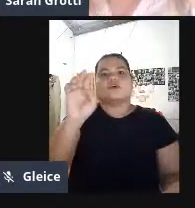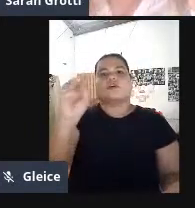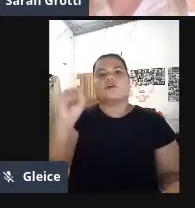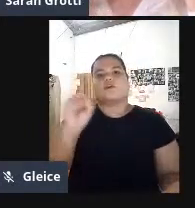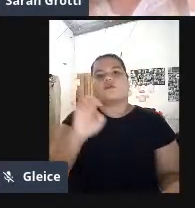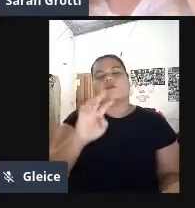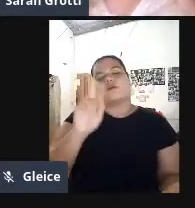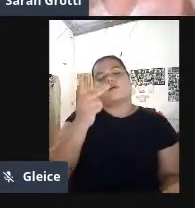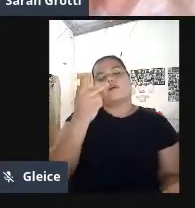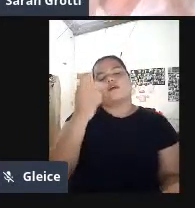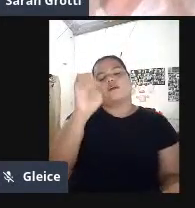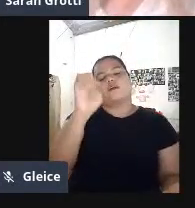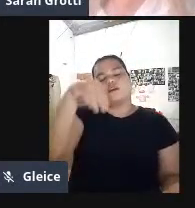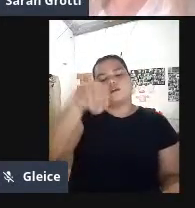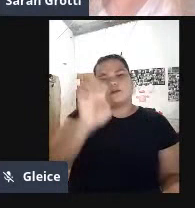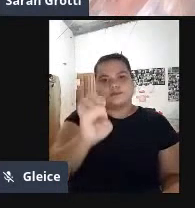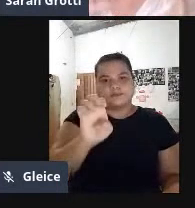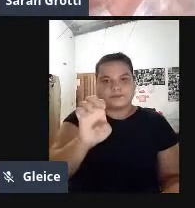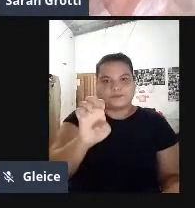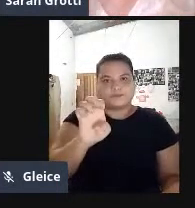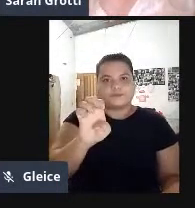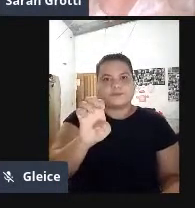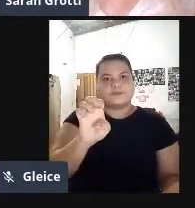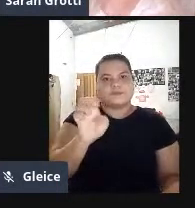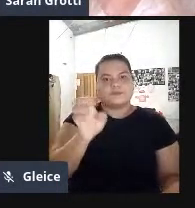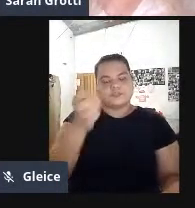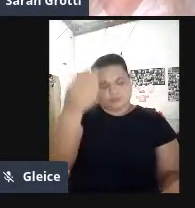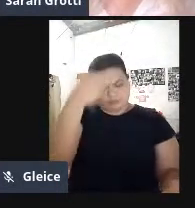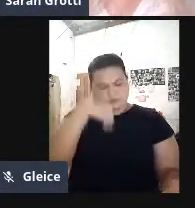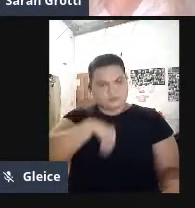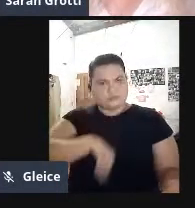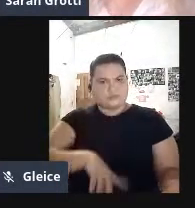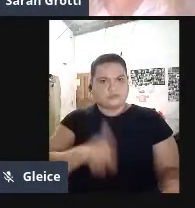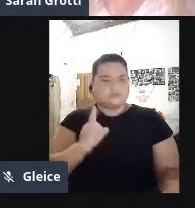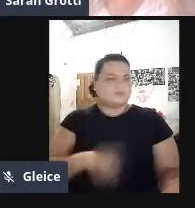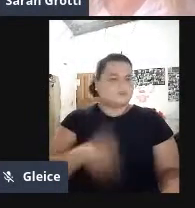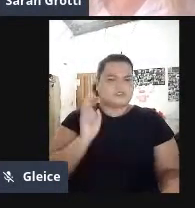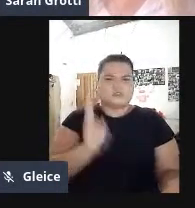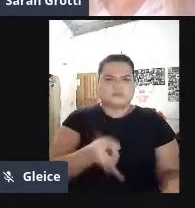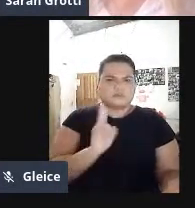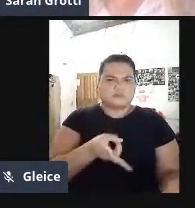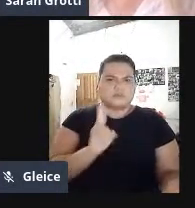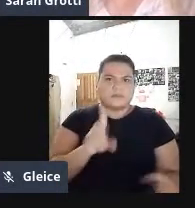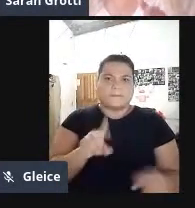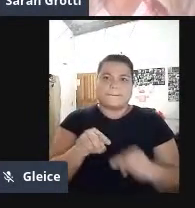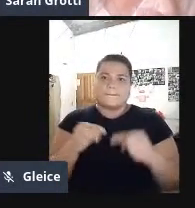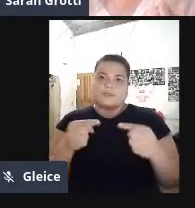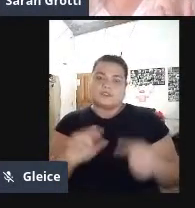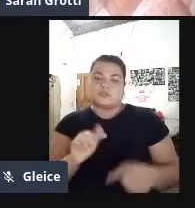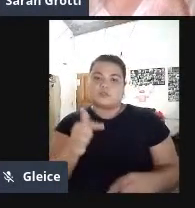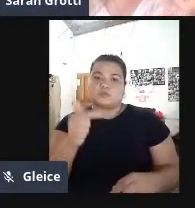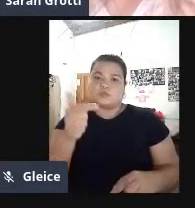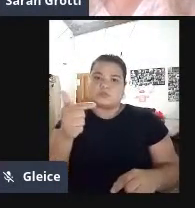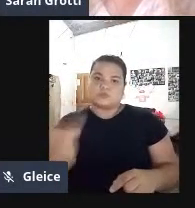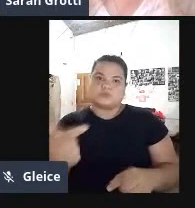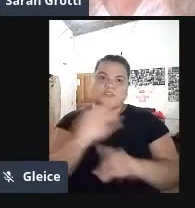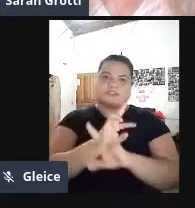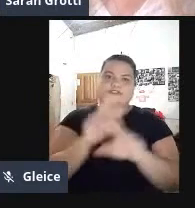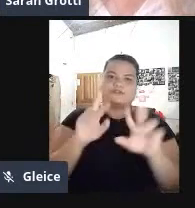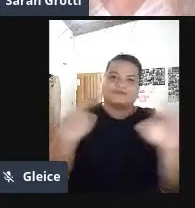Ele é ingerido, ele já é absorvido quase que por completo. Já o ferro não M, ele não é